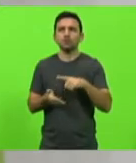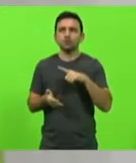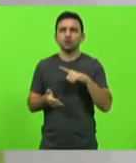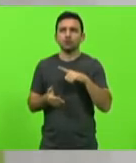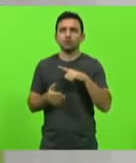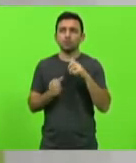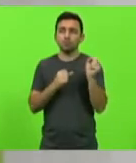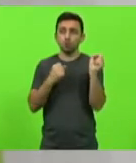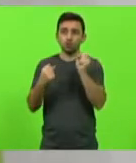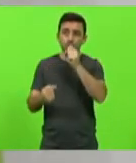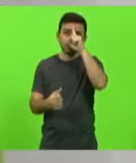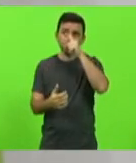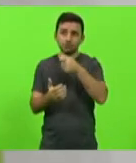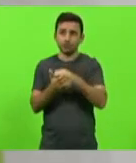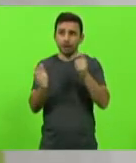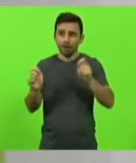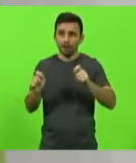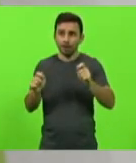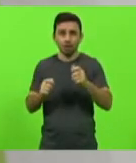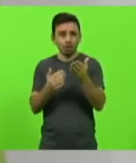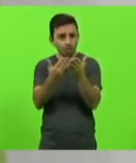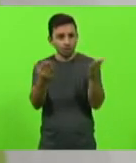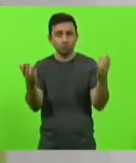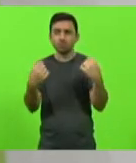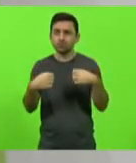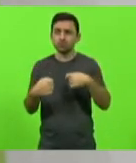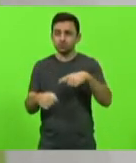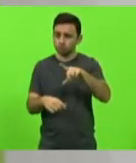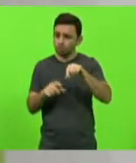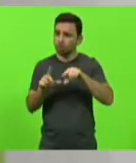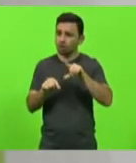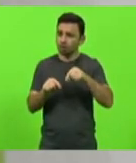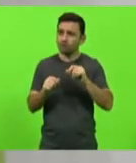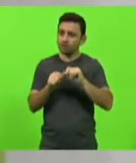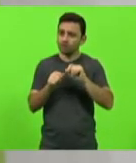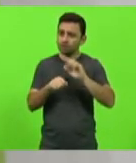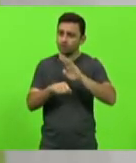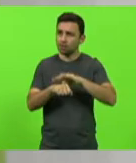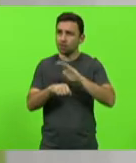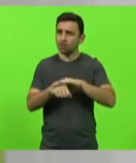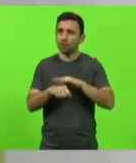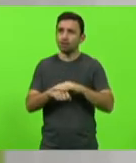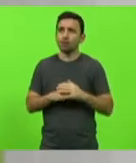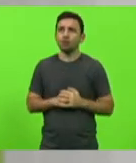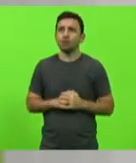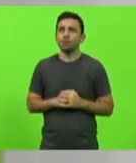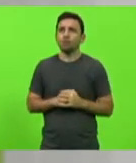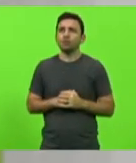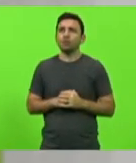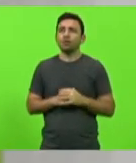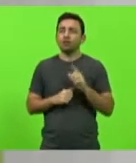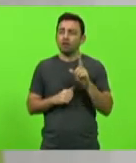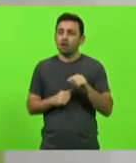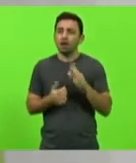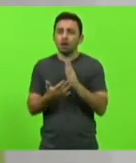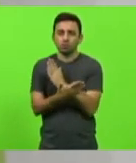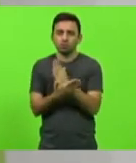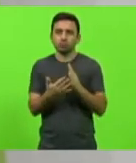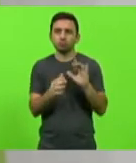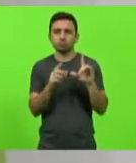de decisão faça essa opção, que são aqueles eleitos para